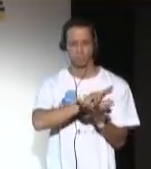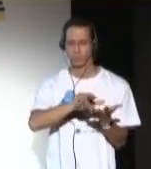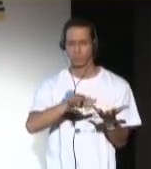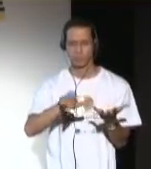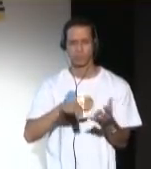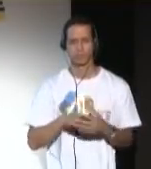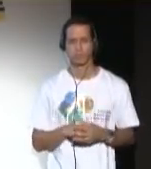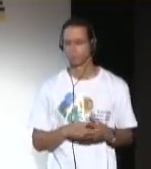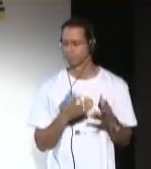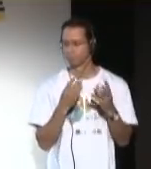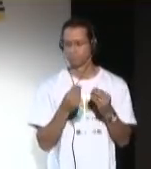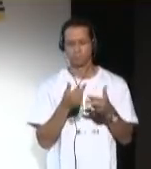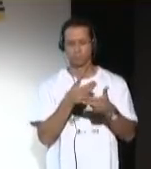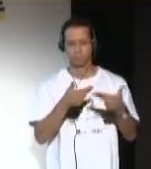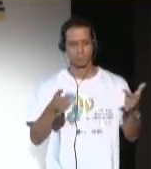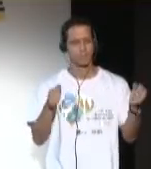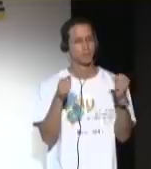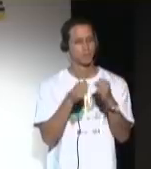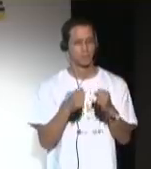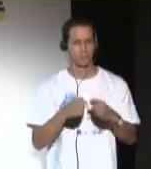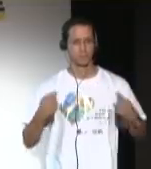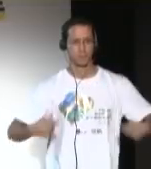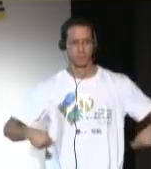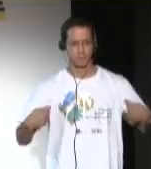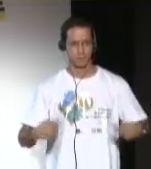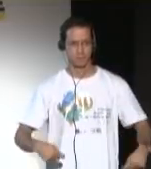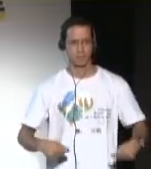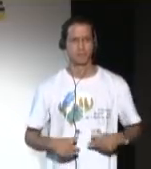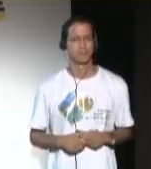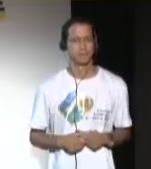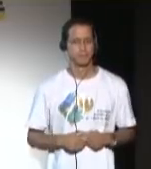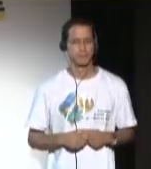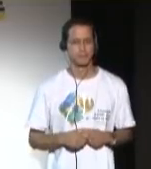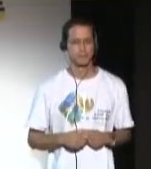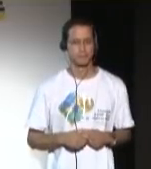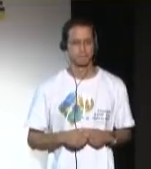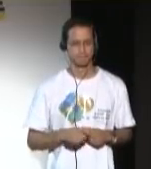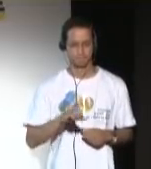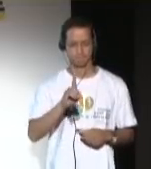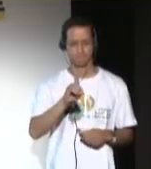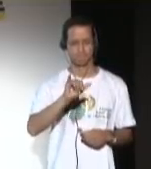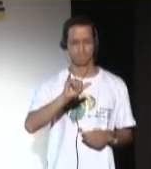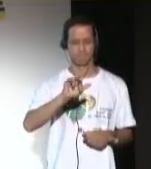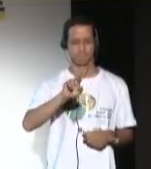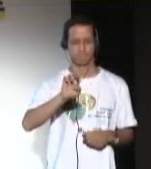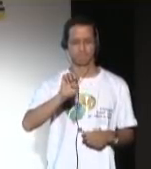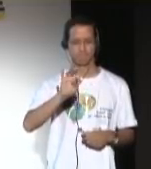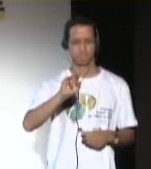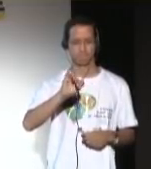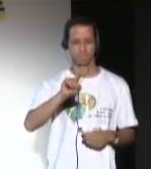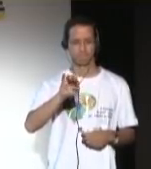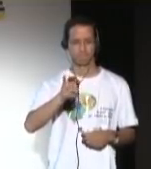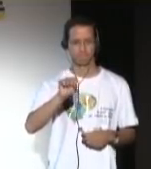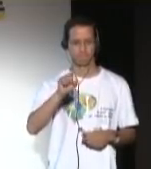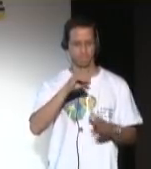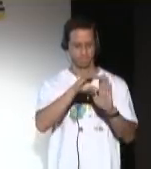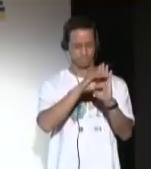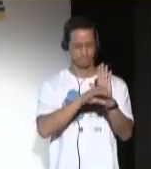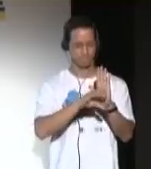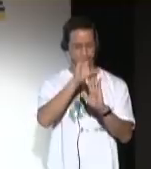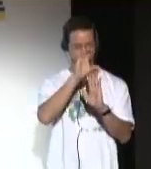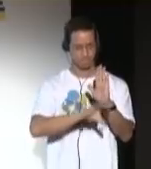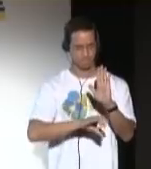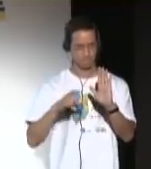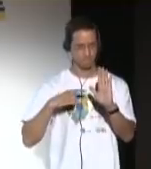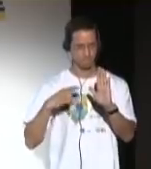É muita coisa que a gente precisa fazer. E nas diretrizes do currículo tem uma citação de um relatório da Unesco,